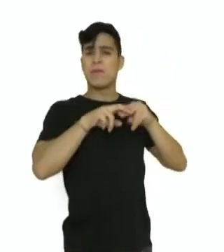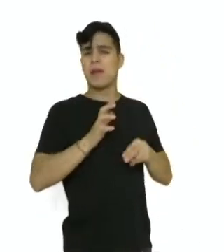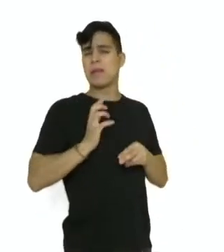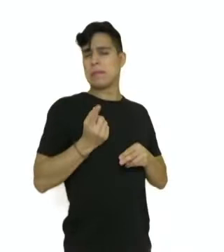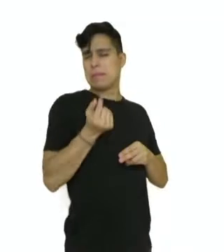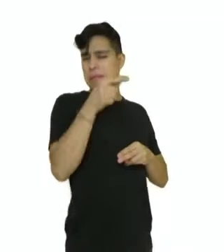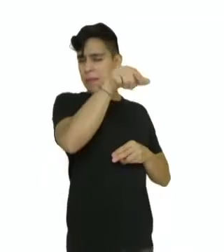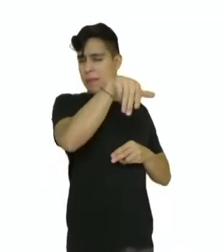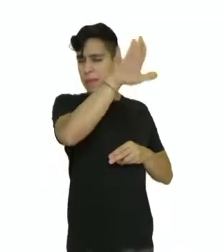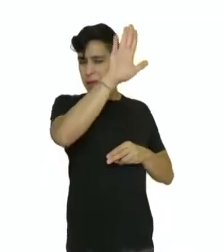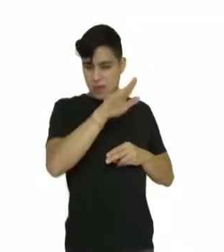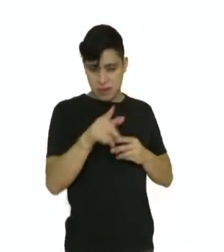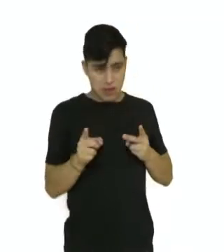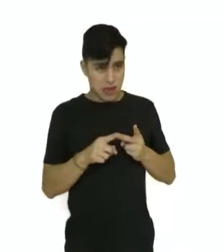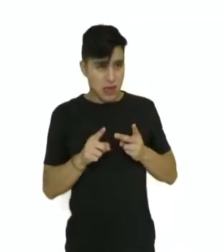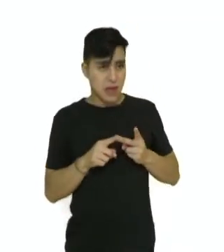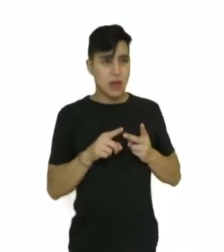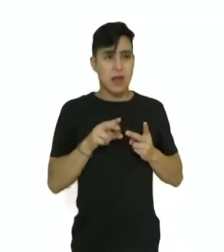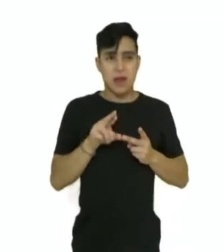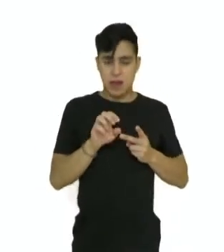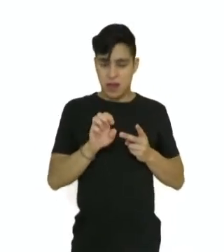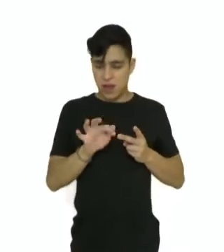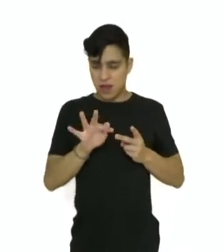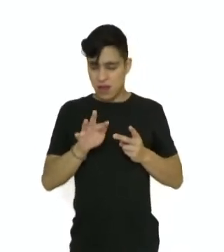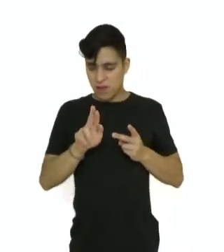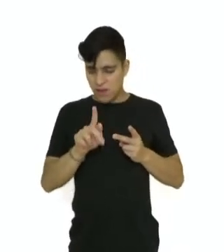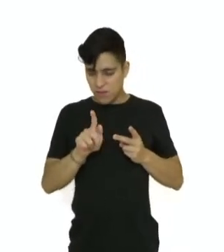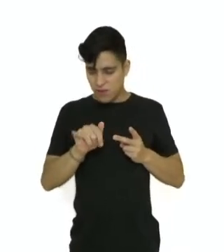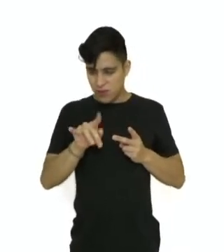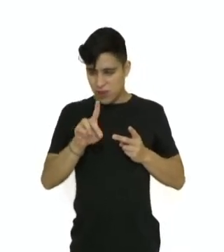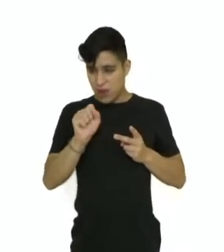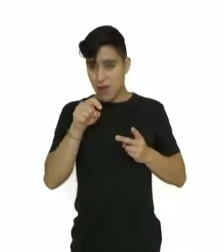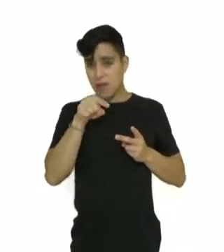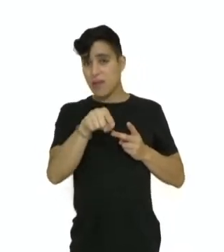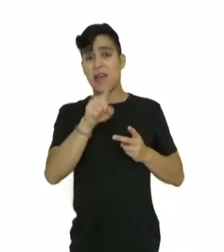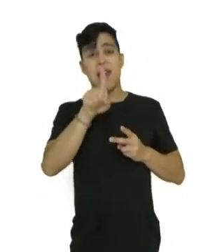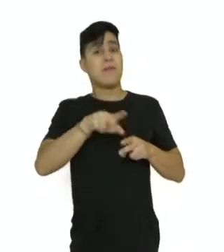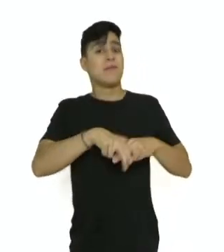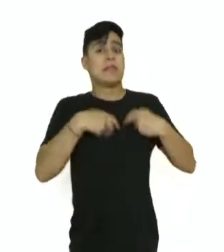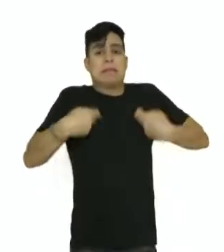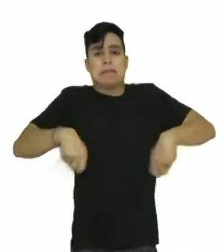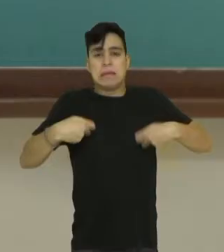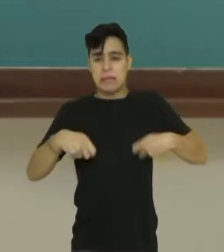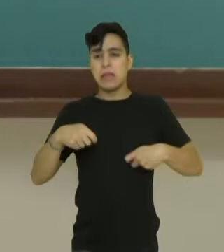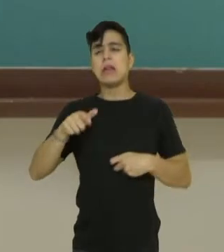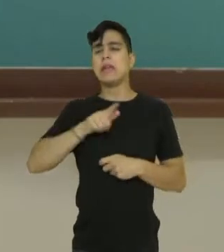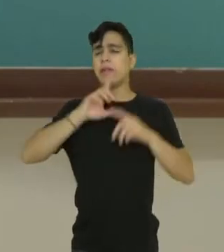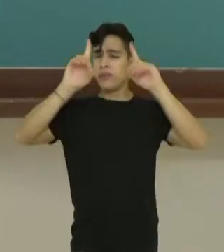de vulnerabilidade e estão protegidos pelo direito internacional.